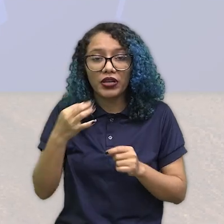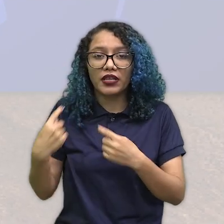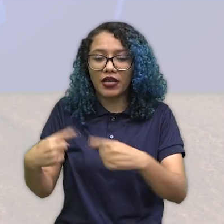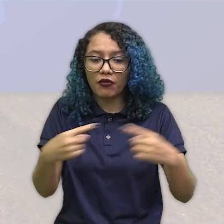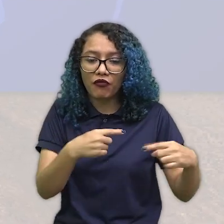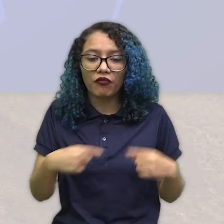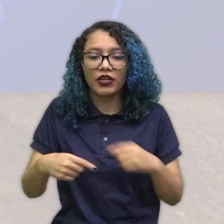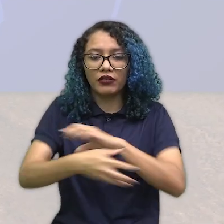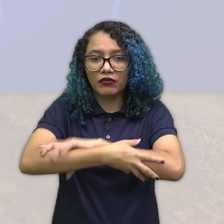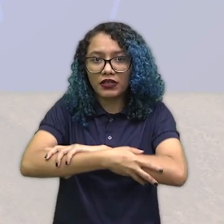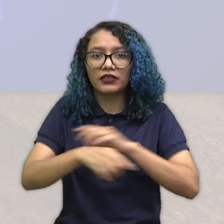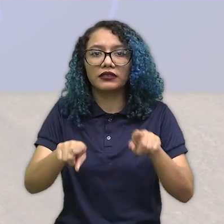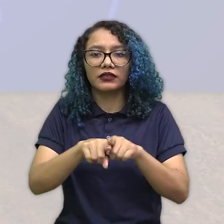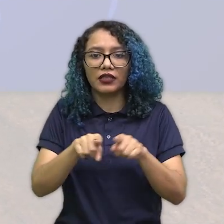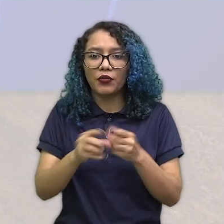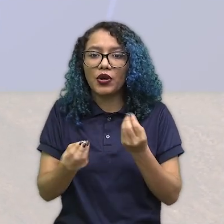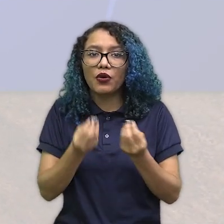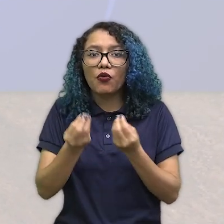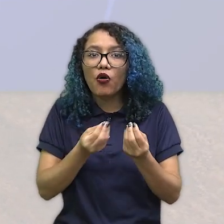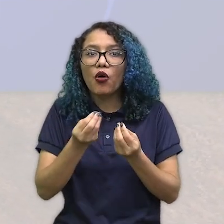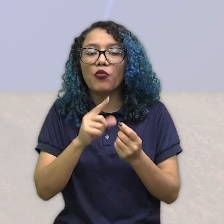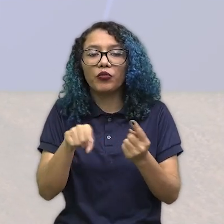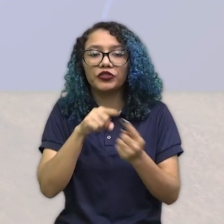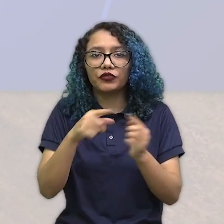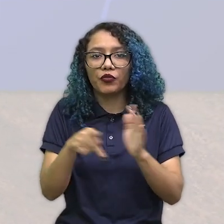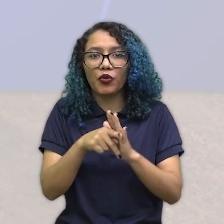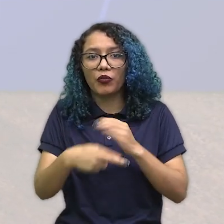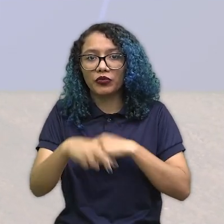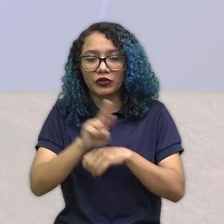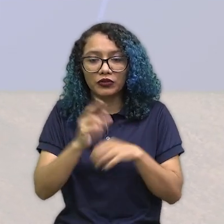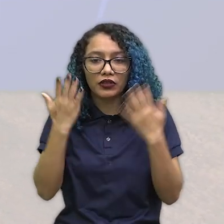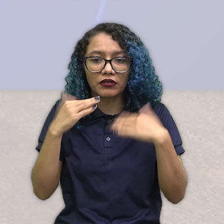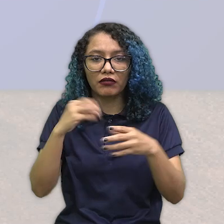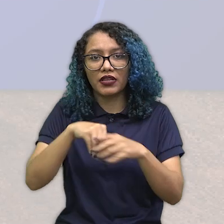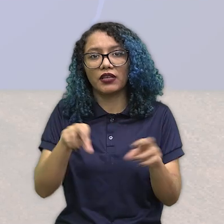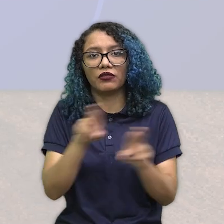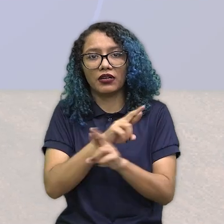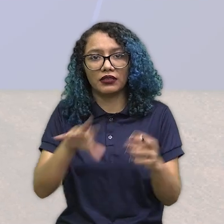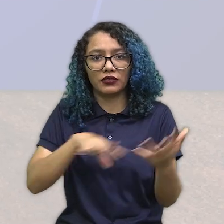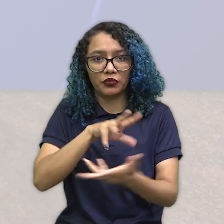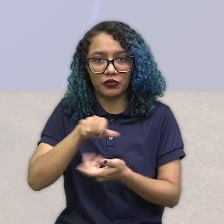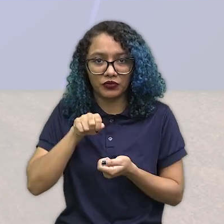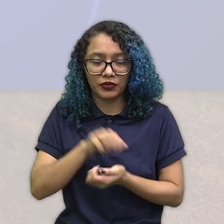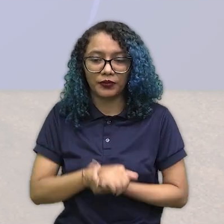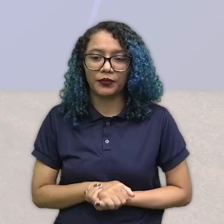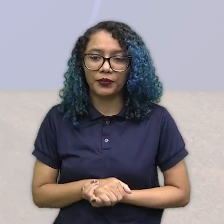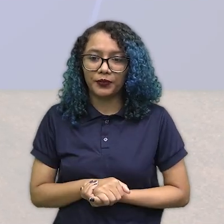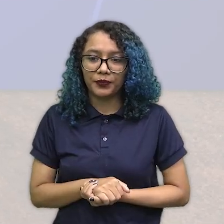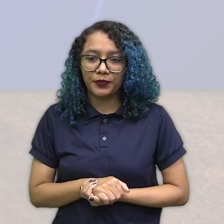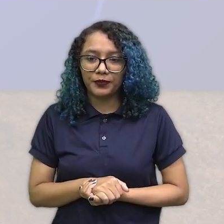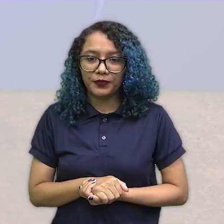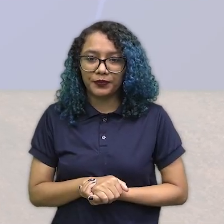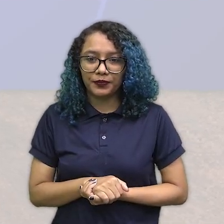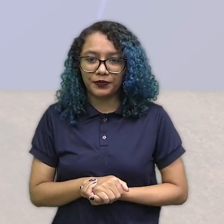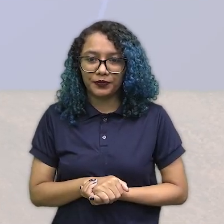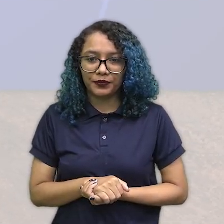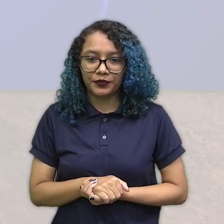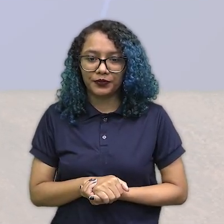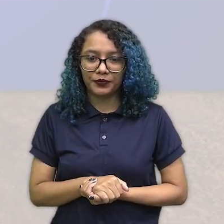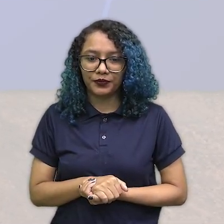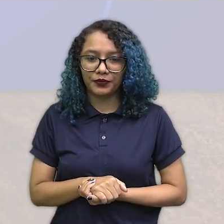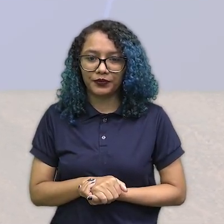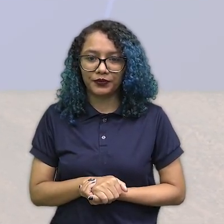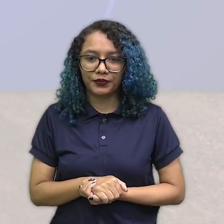territórios estratégicos. Hoje, ela continua relevante para entender conflitos, alianças e o papel dos